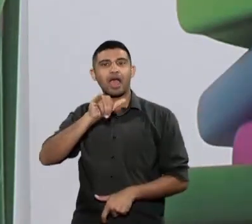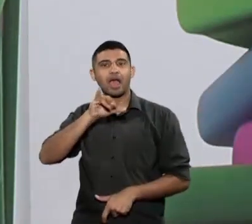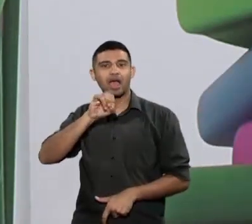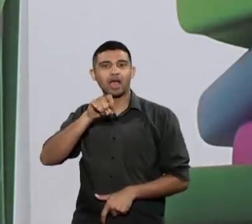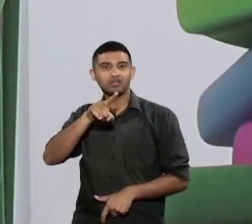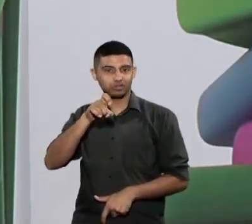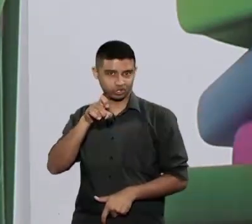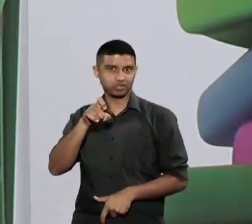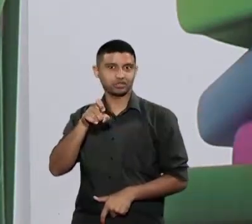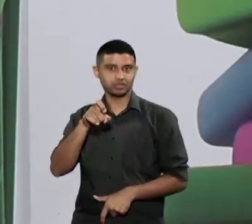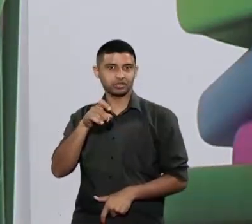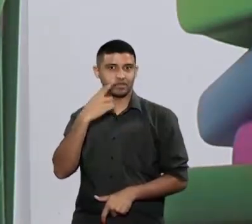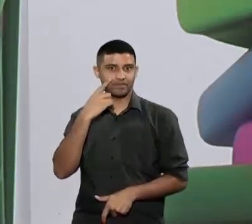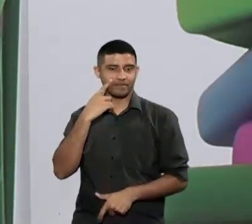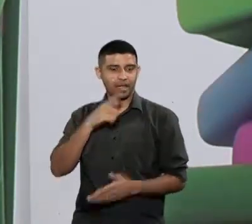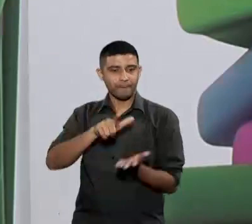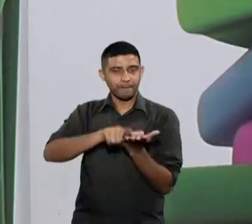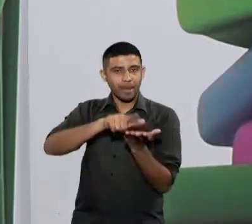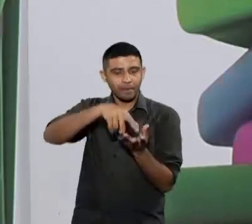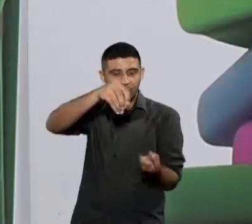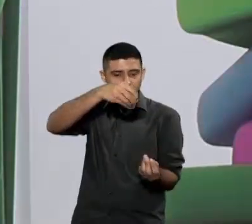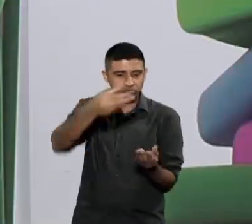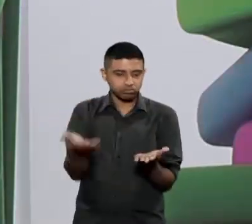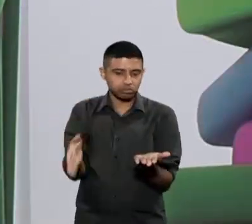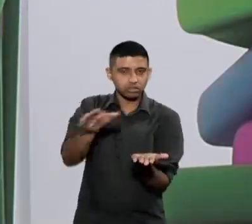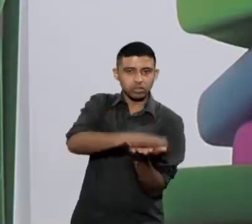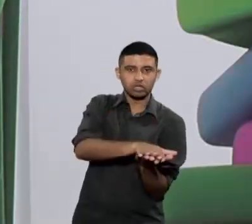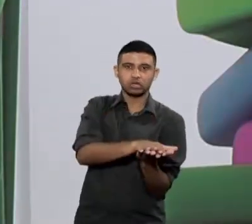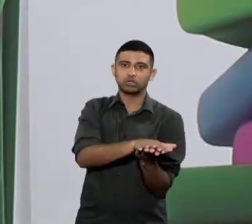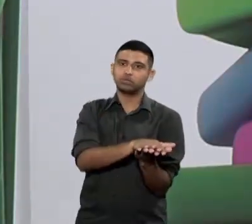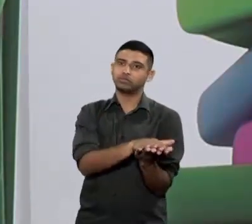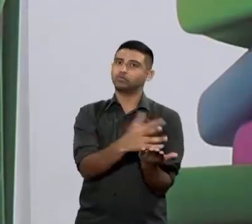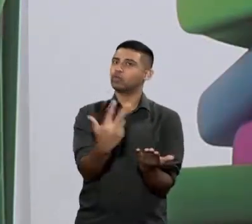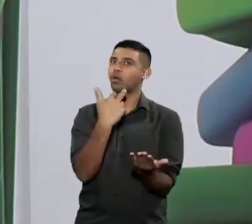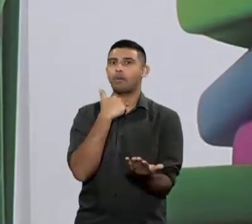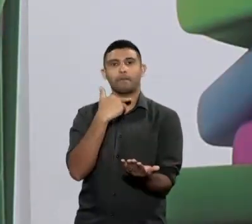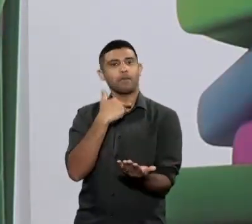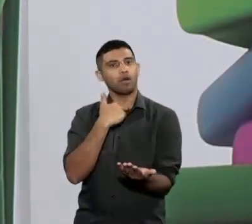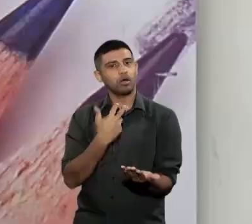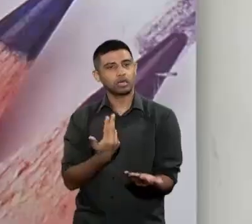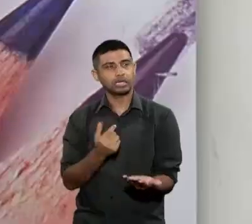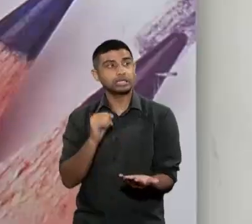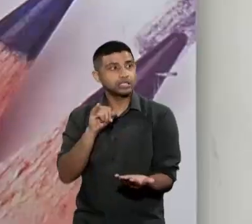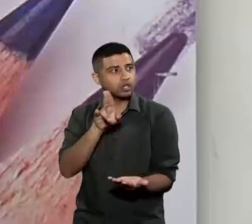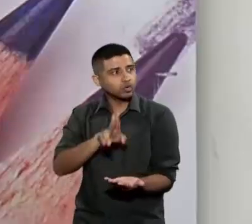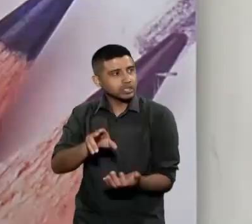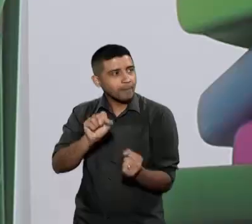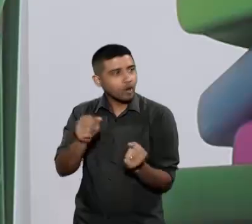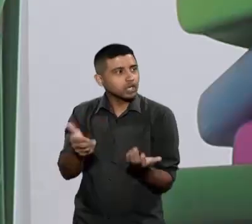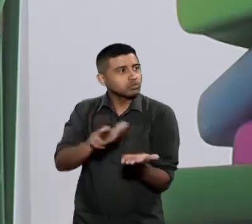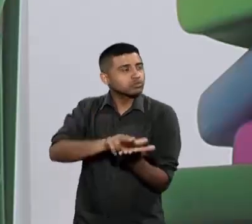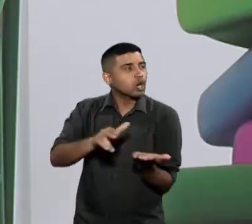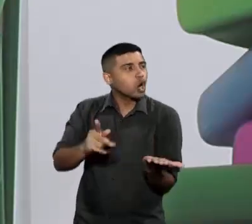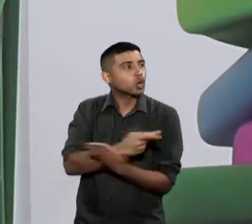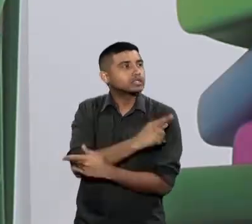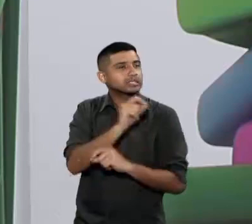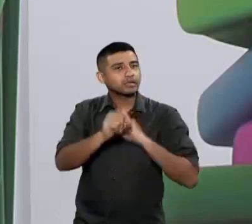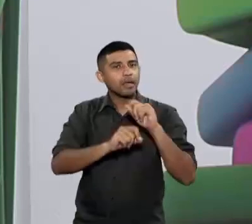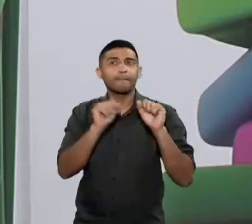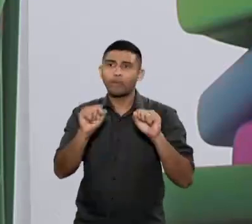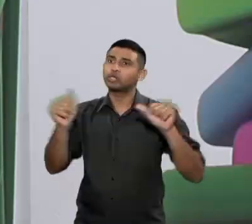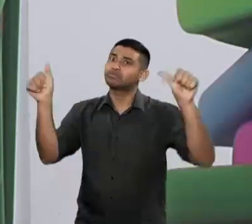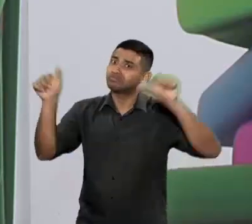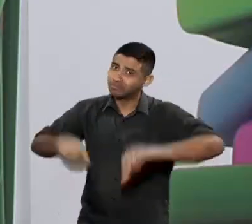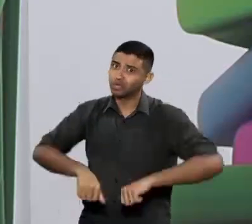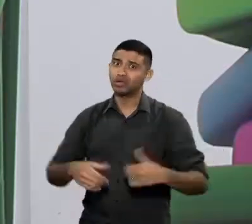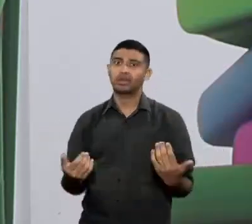sombreado do raio-x e ficou usando sobre a folha. Não é para se fazer isso. O que pode ocasionar? Vai piorar a situação da